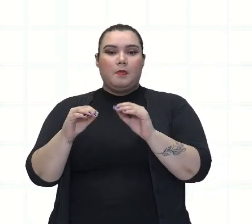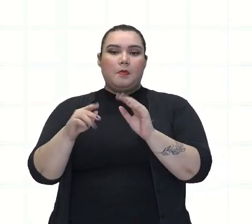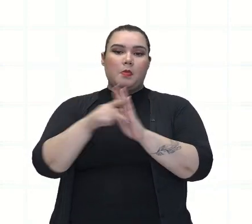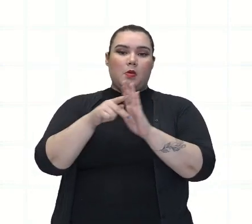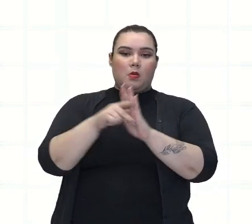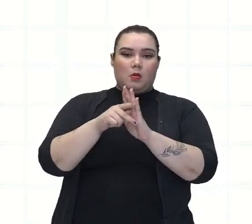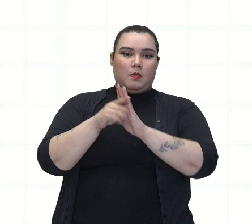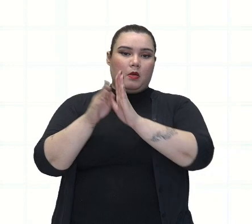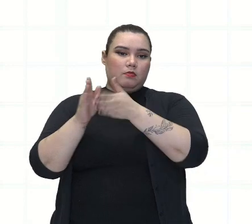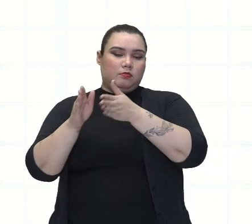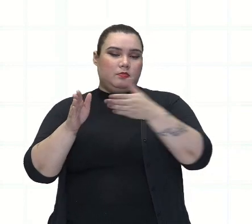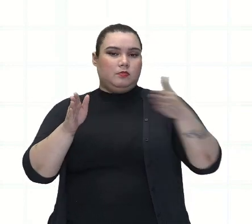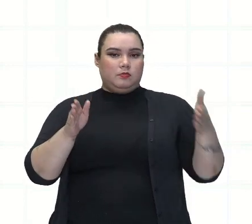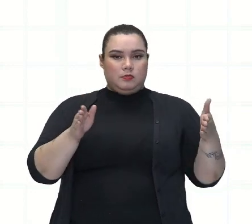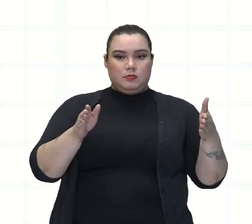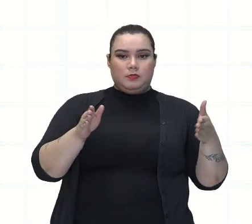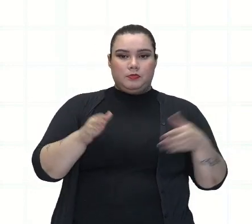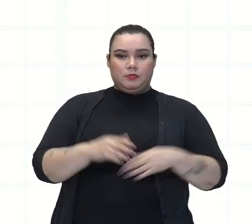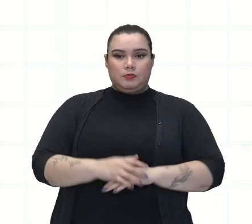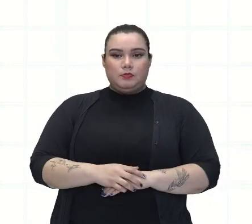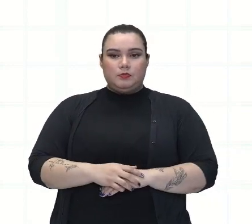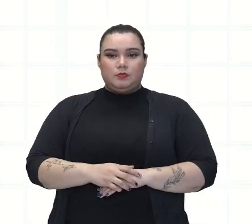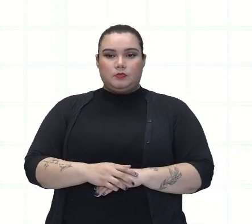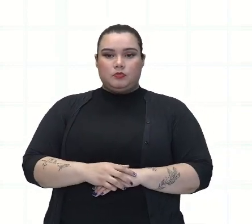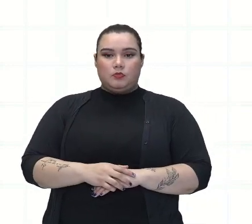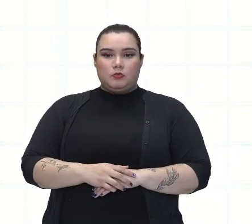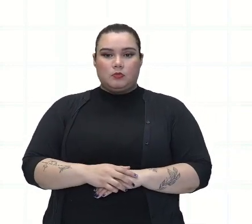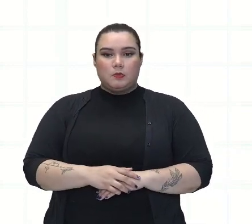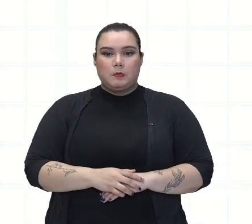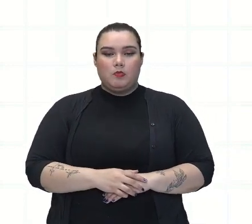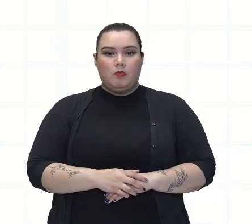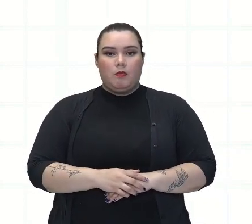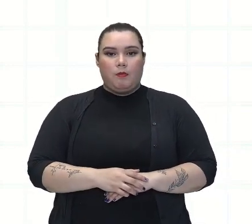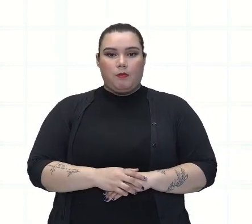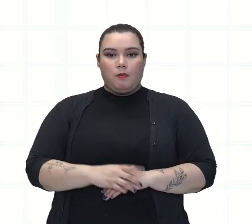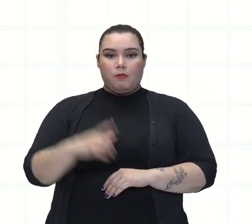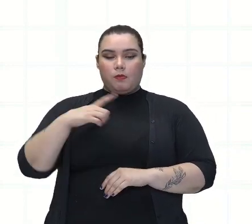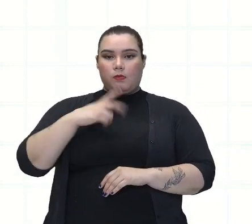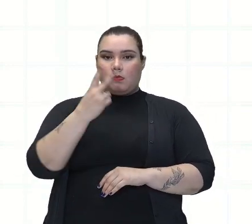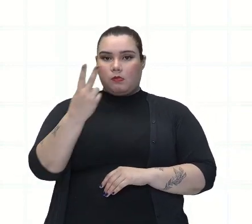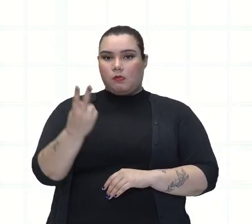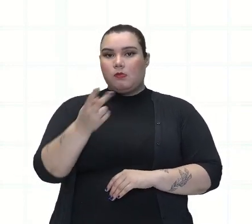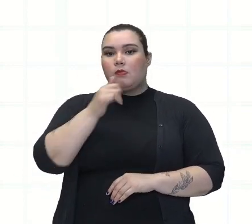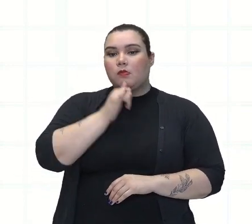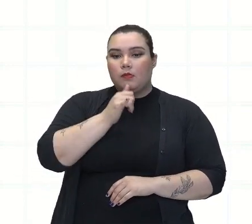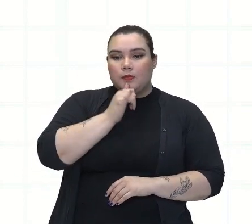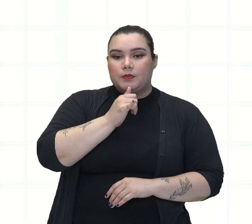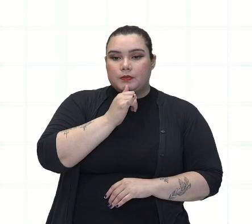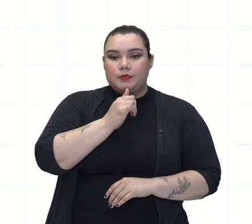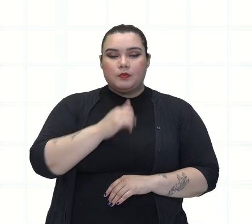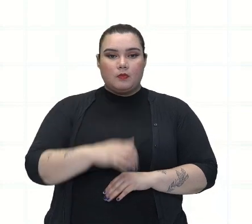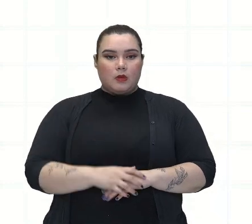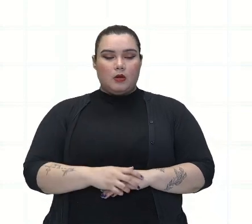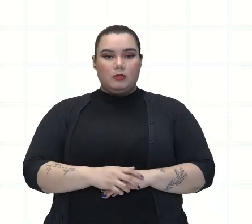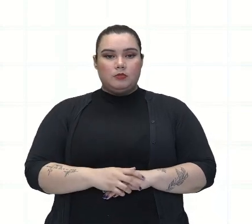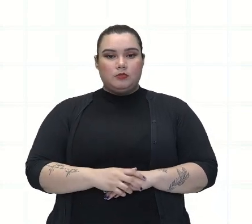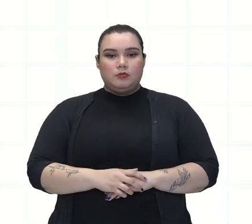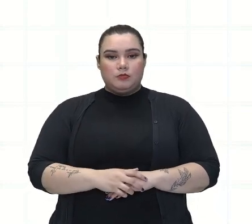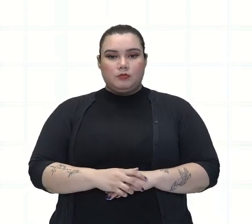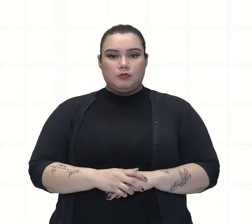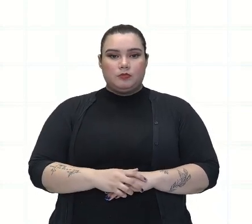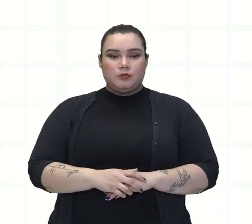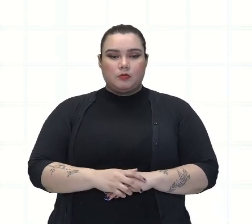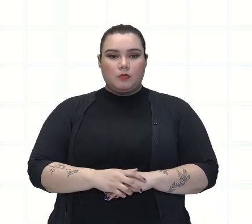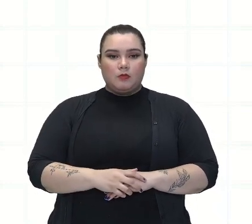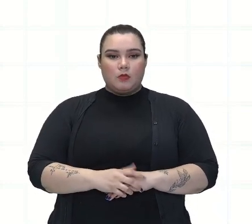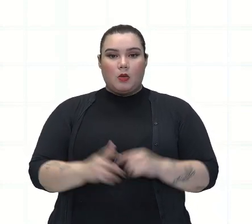numa determinada série. Vamos ver aí 2 exemplos. Vamos lá. Primeiro